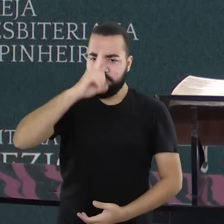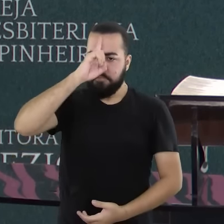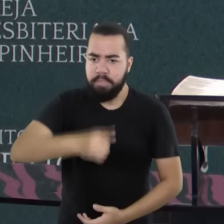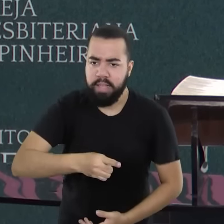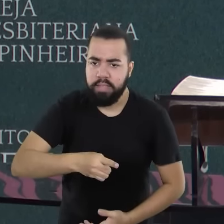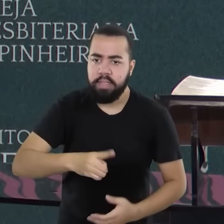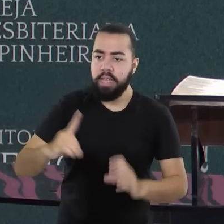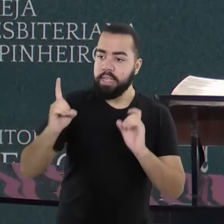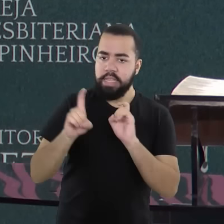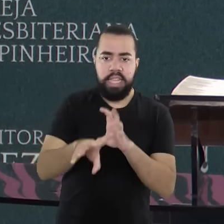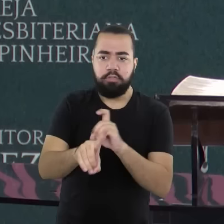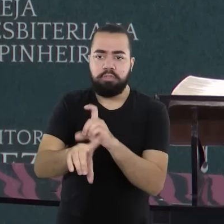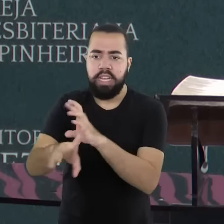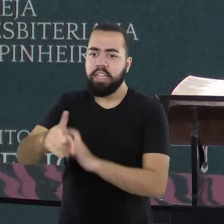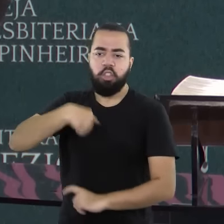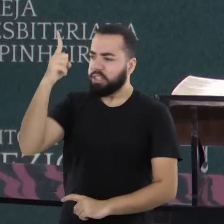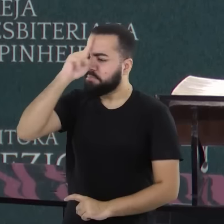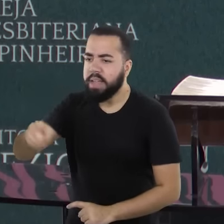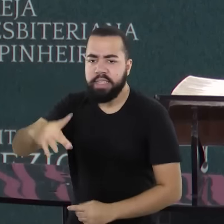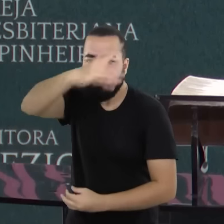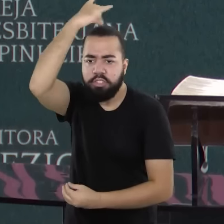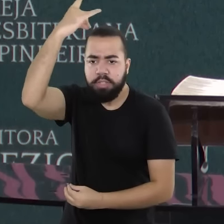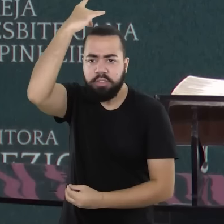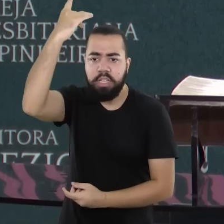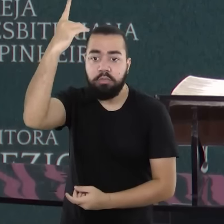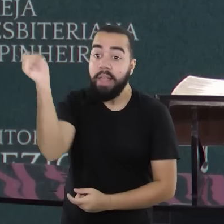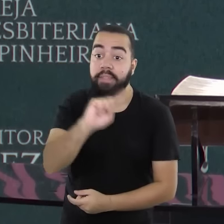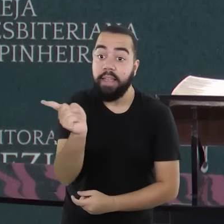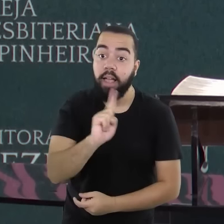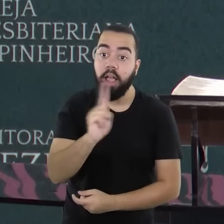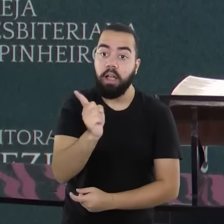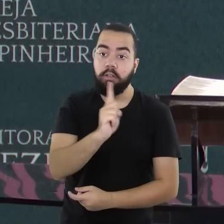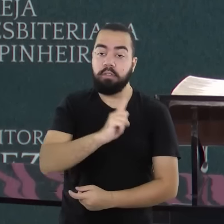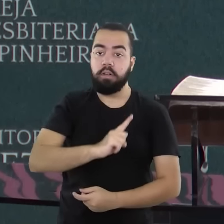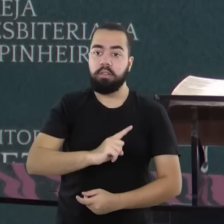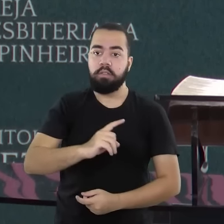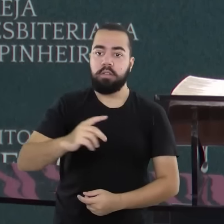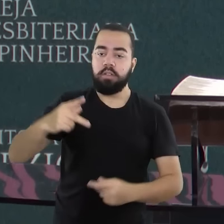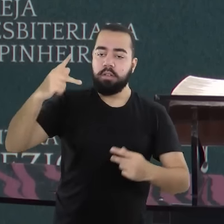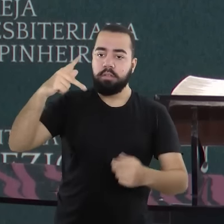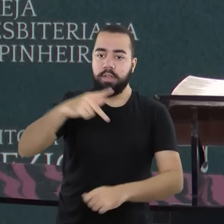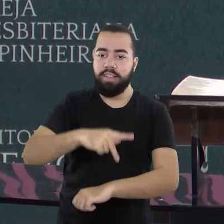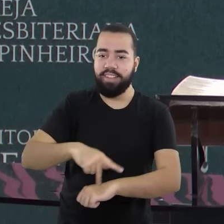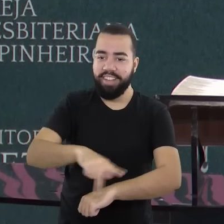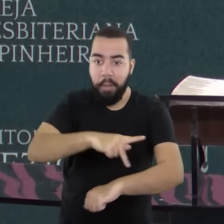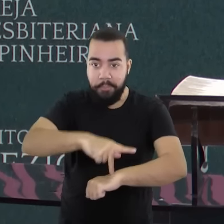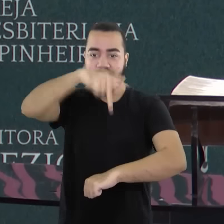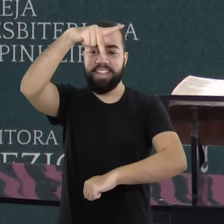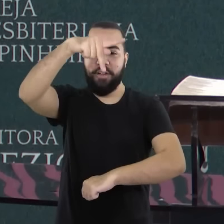Santo. Que a patente do Espírito Santo é deles. Pentecoste.com.